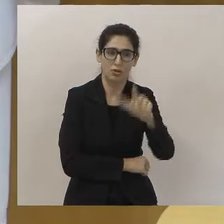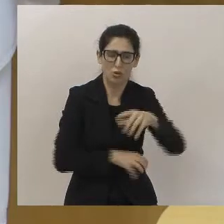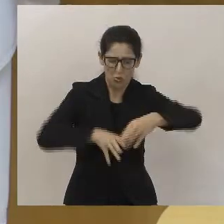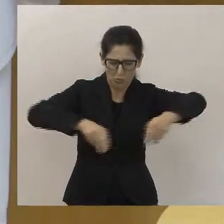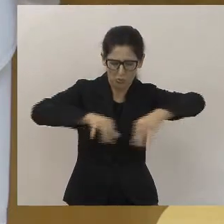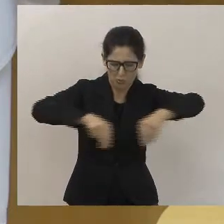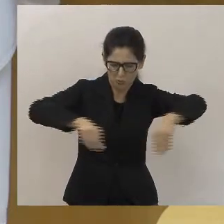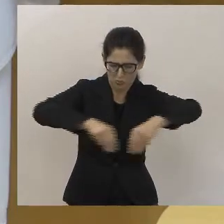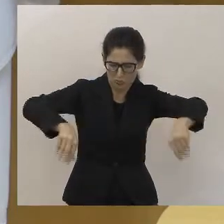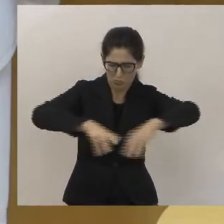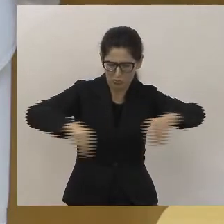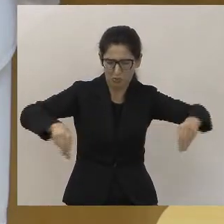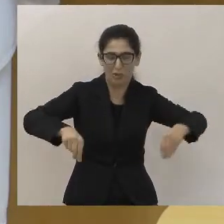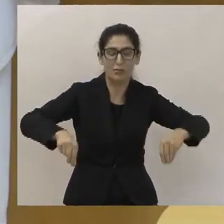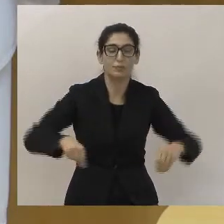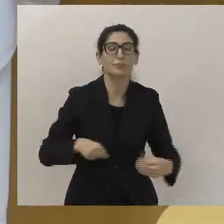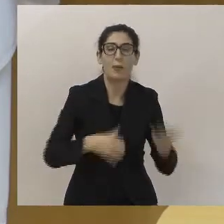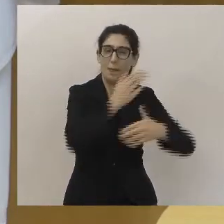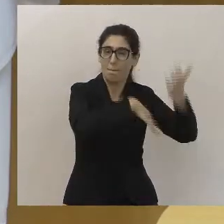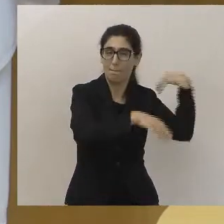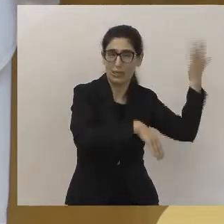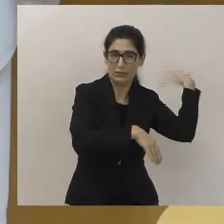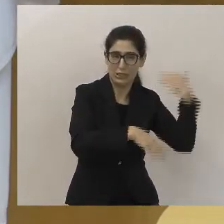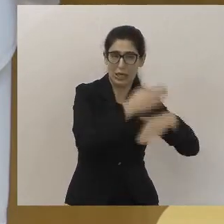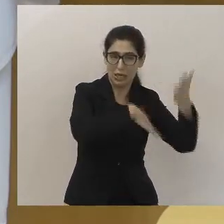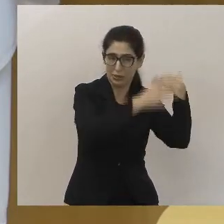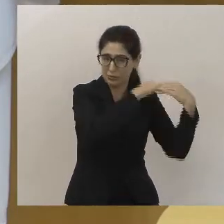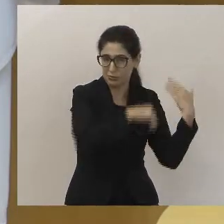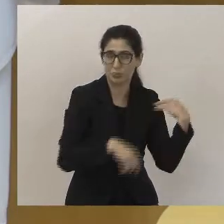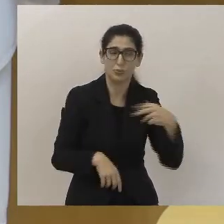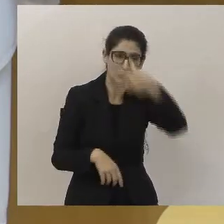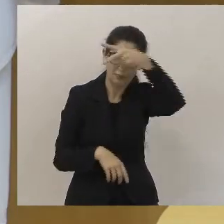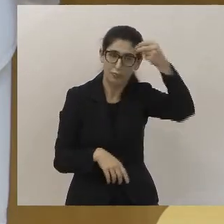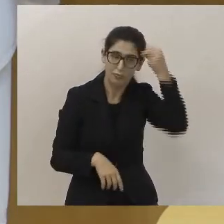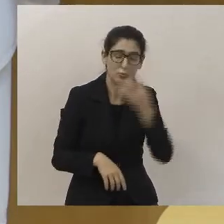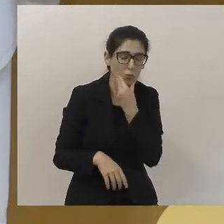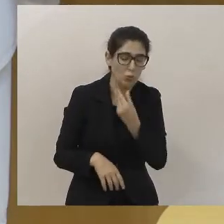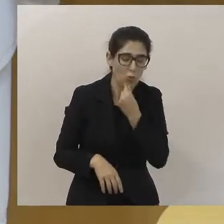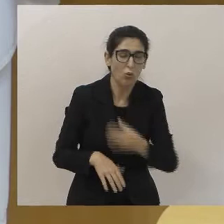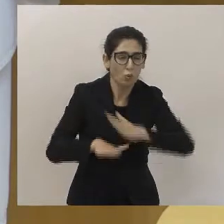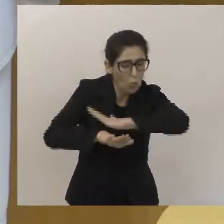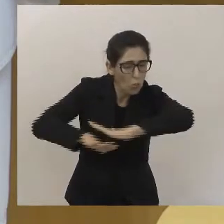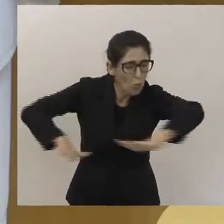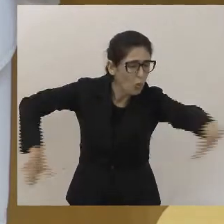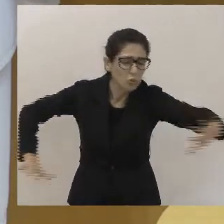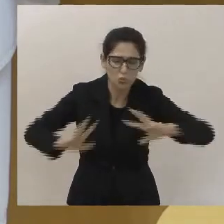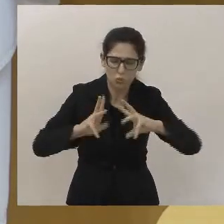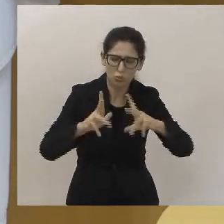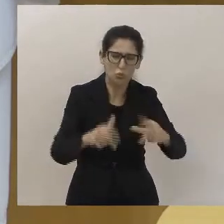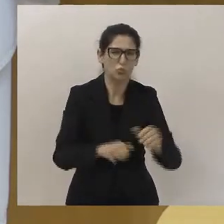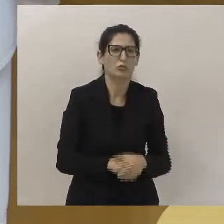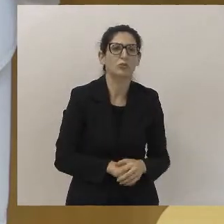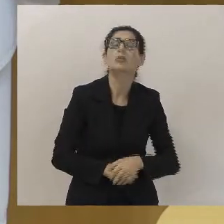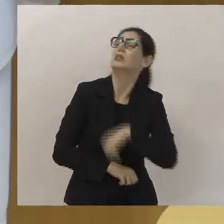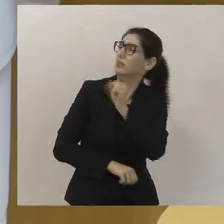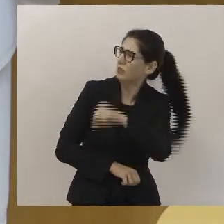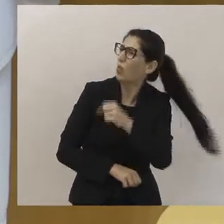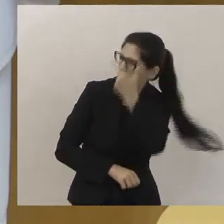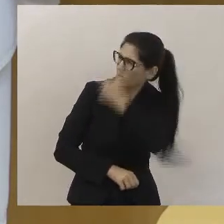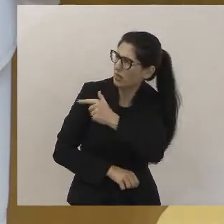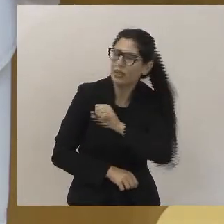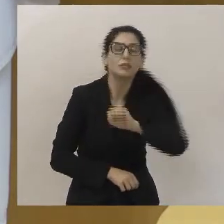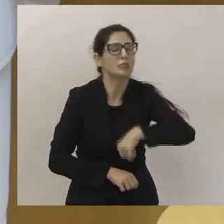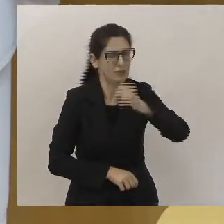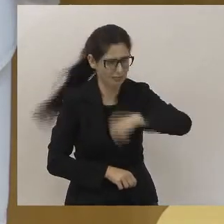prefeito quando estiver mais pelo lado bom vou asfaltar todo esse baiocchi sair mas só vai dar conta ele falou vai faltar tudo